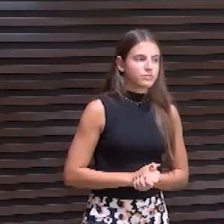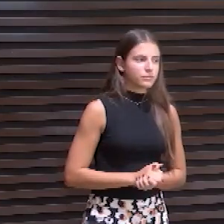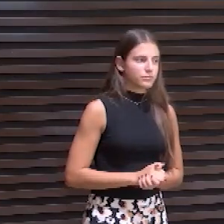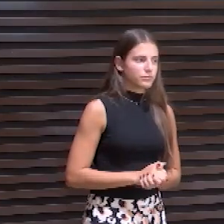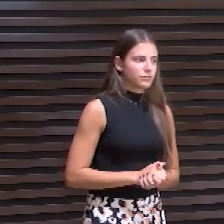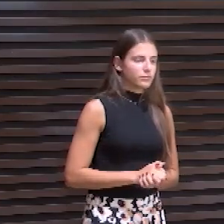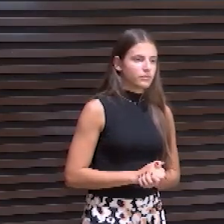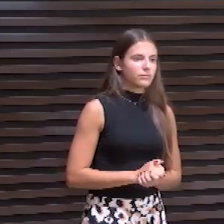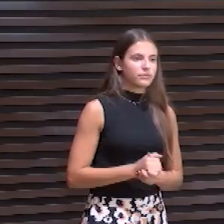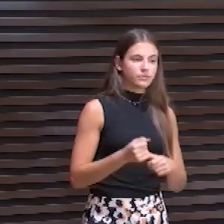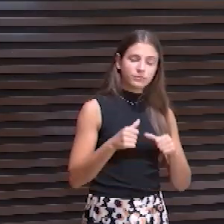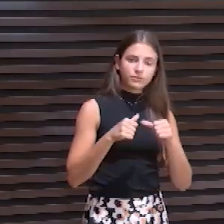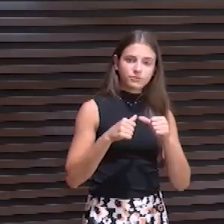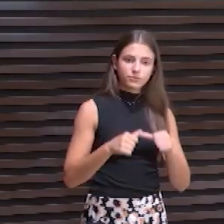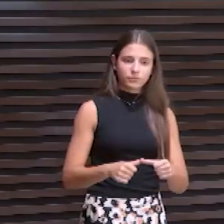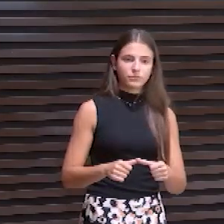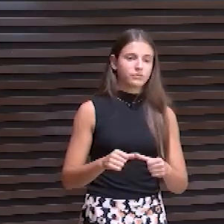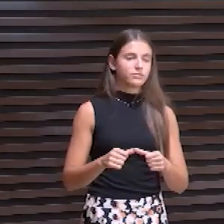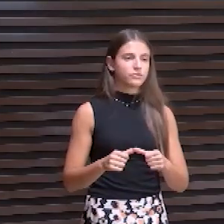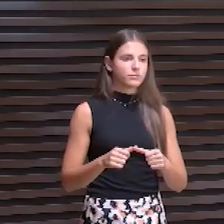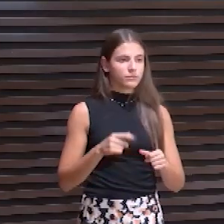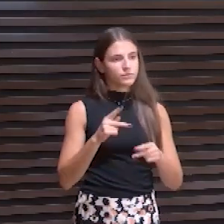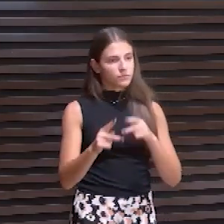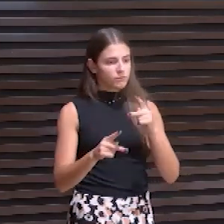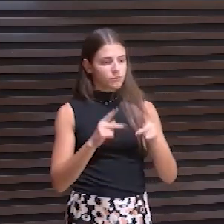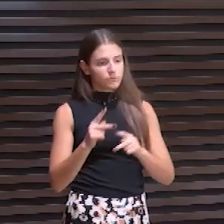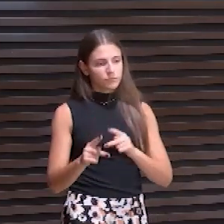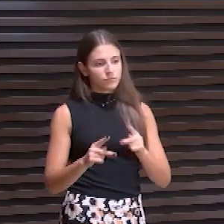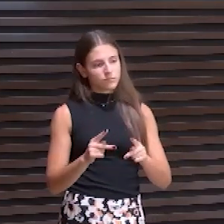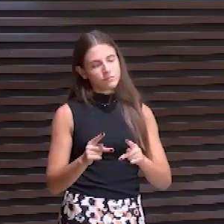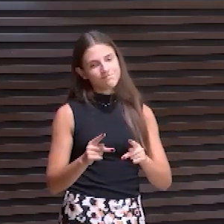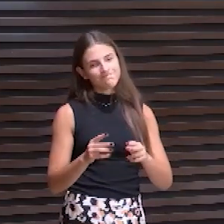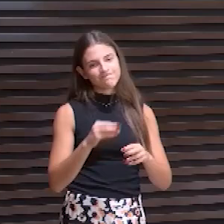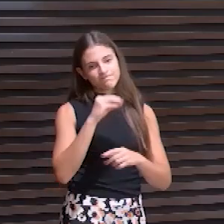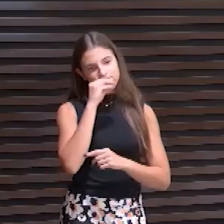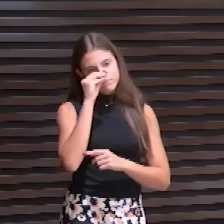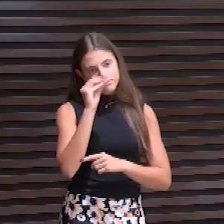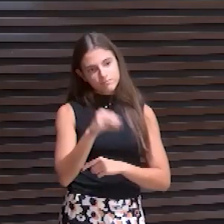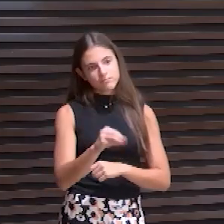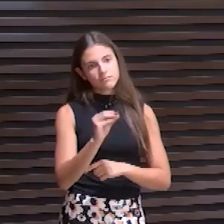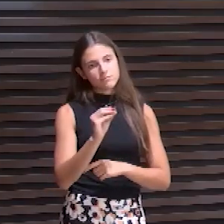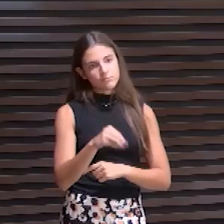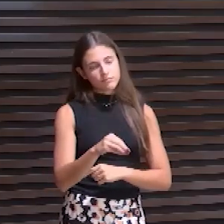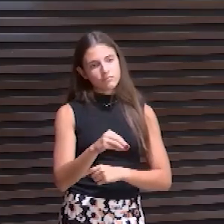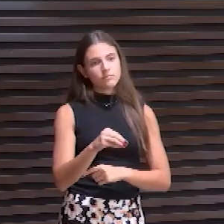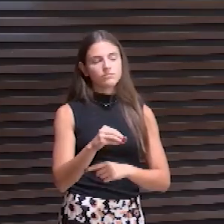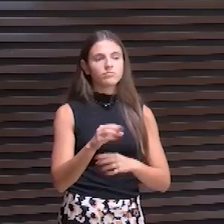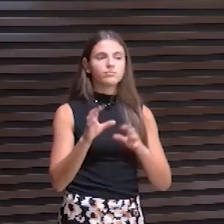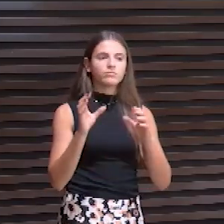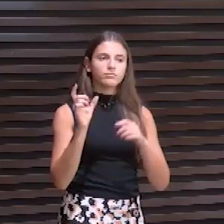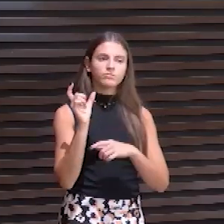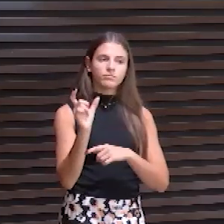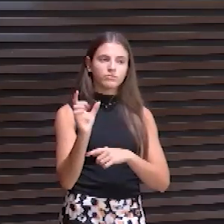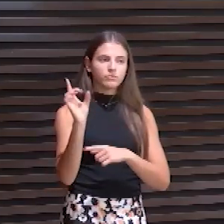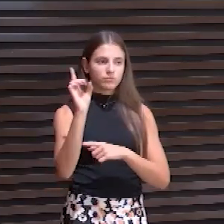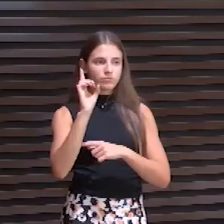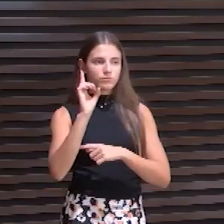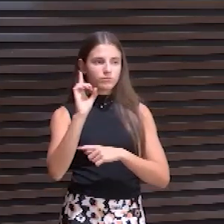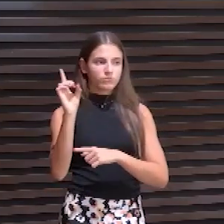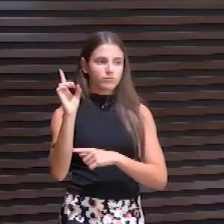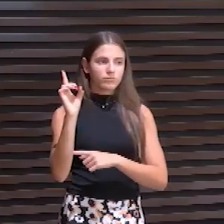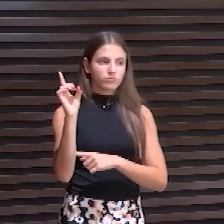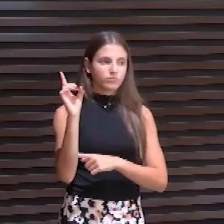esses ouvintes terminaram rejeitando a palavra de Deus. A ponto de Marcos escrever